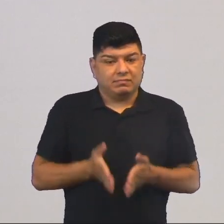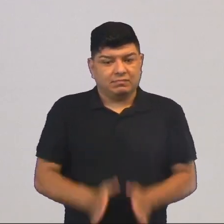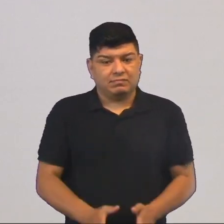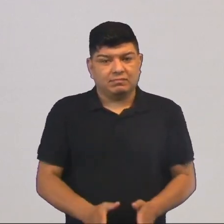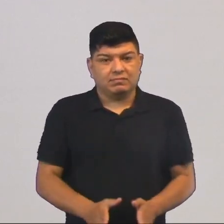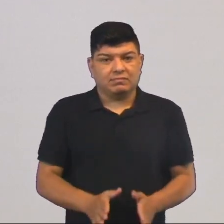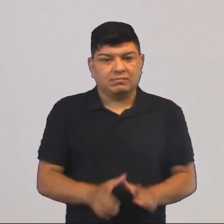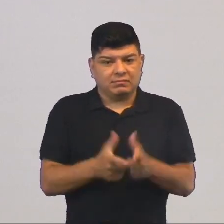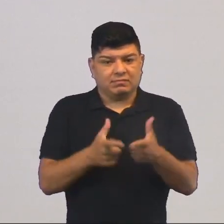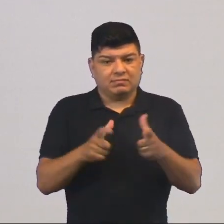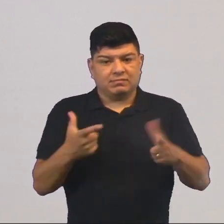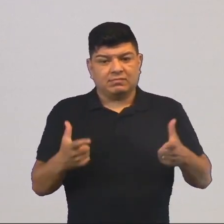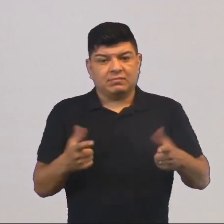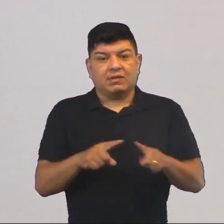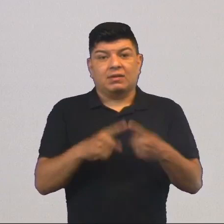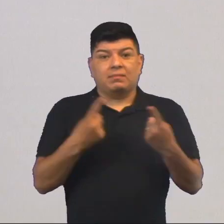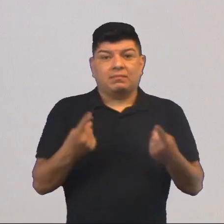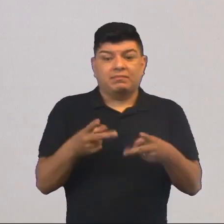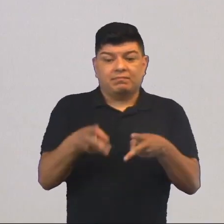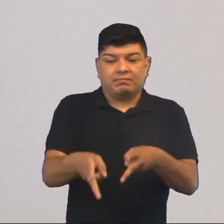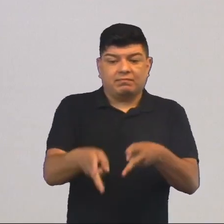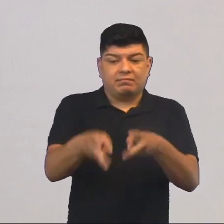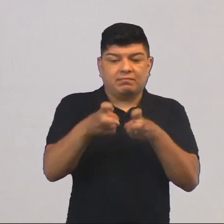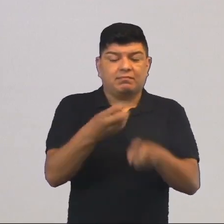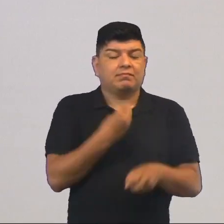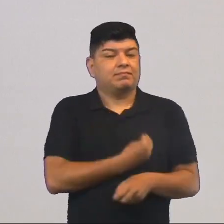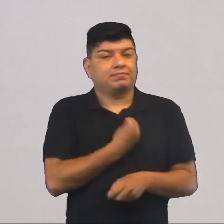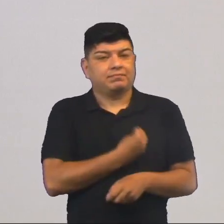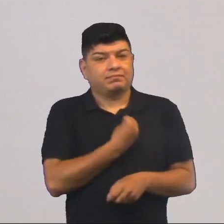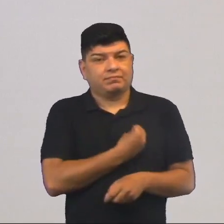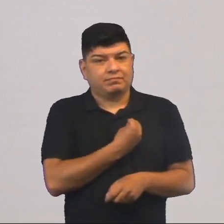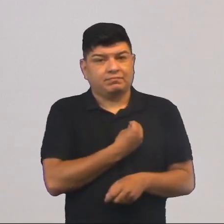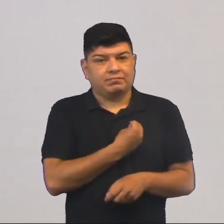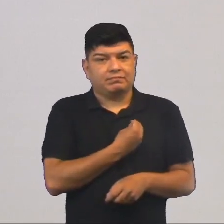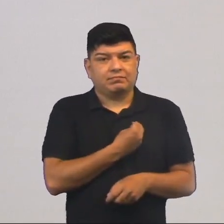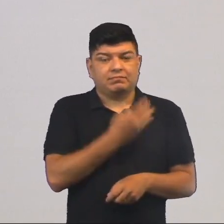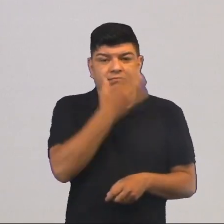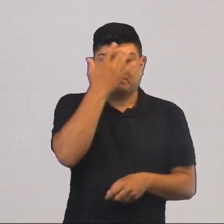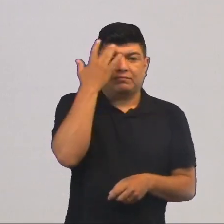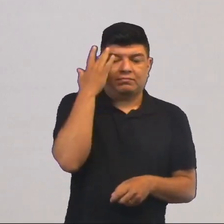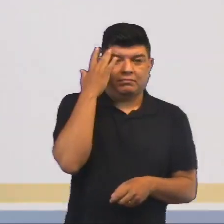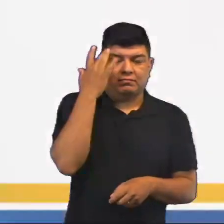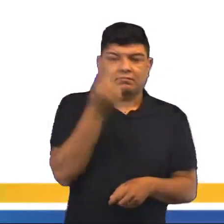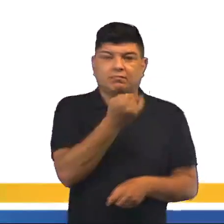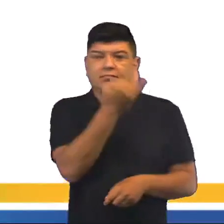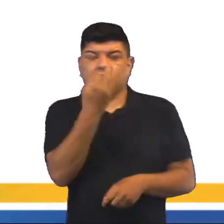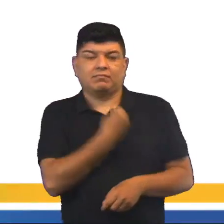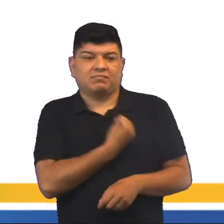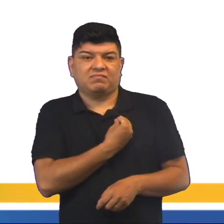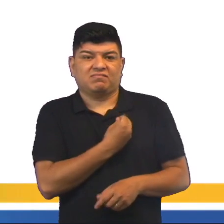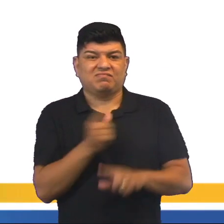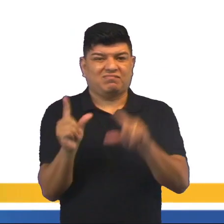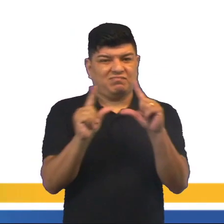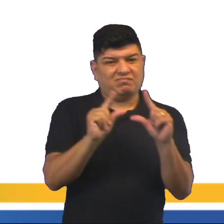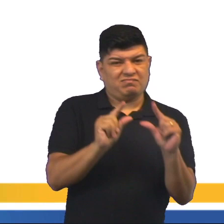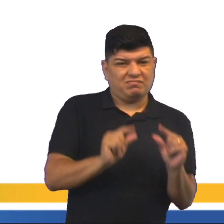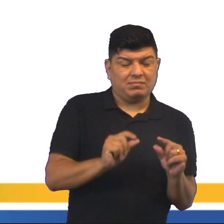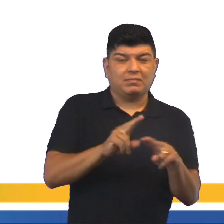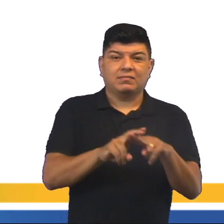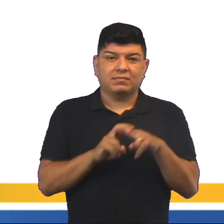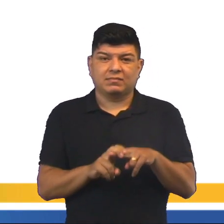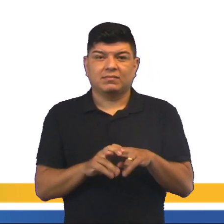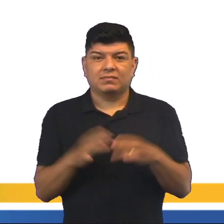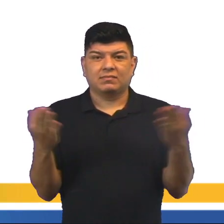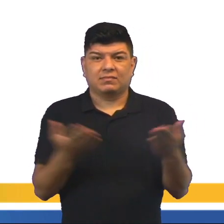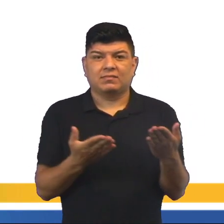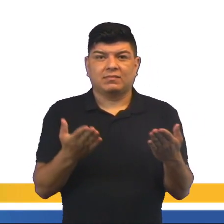natalidade era elevada, mas a expectativa de vida, ou seja, quanto tempo se espera que uma pessoa viva, era baixa, né? E nós temos aí o que